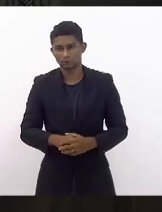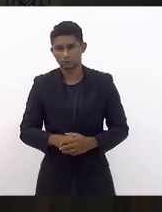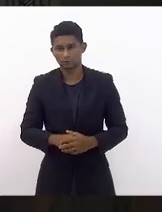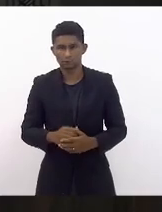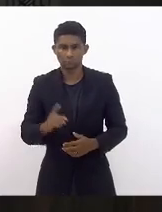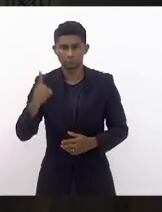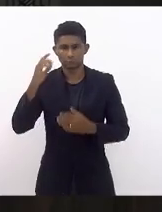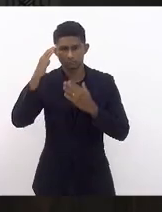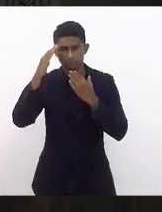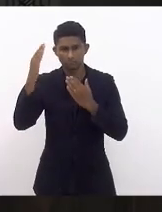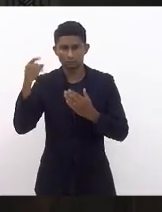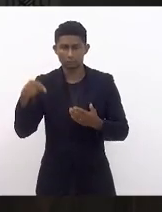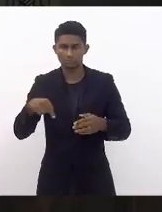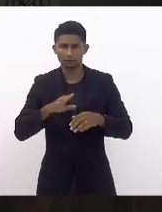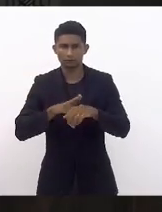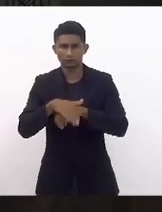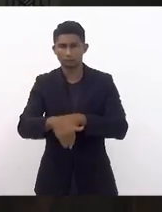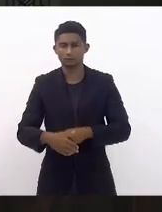agradecendo a Deus por essa noite,